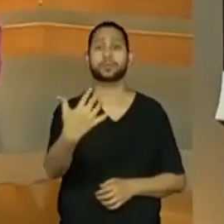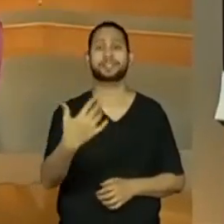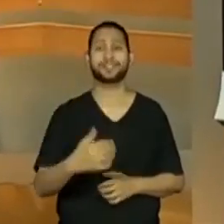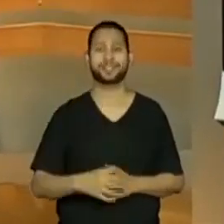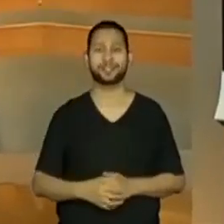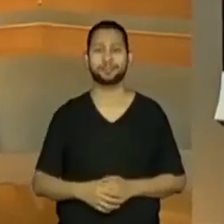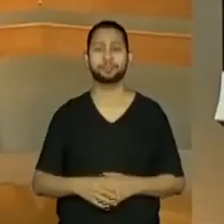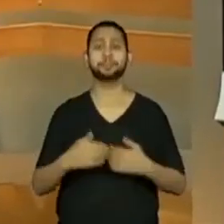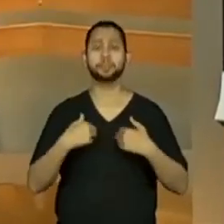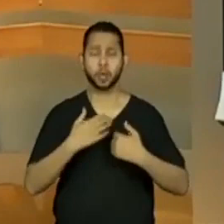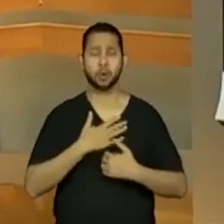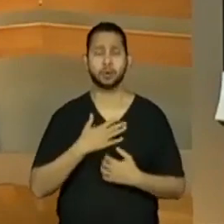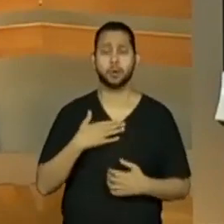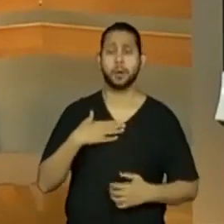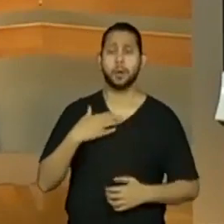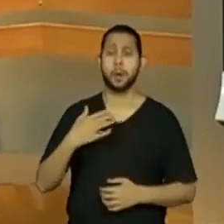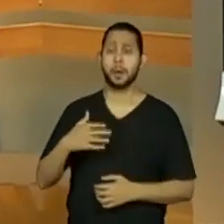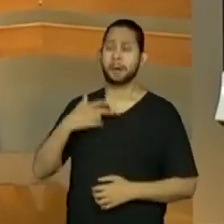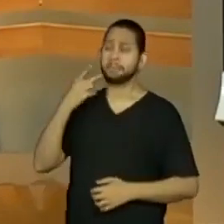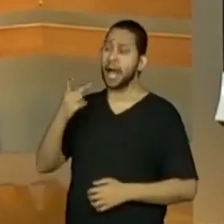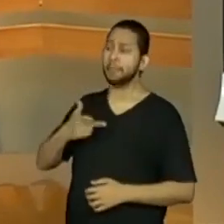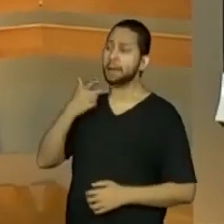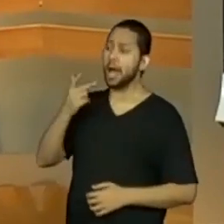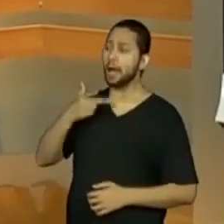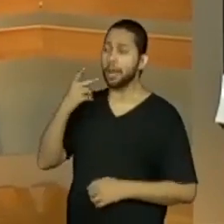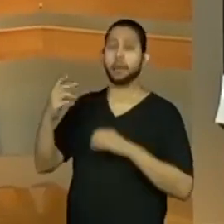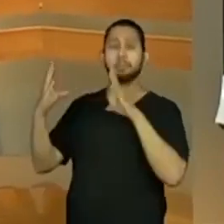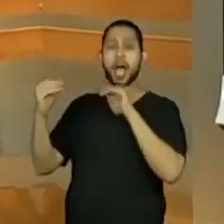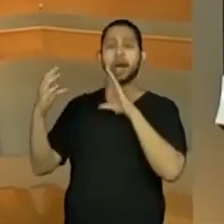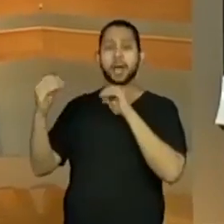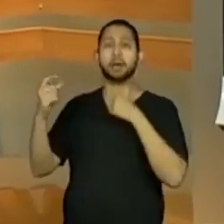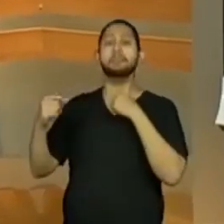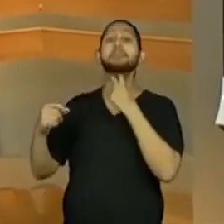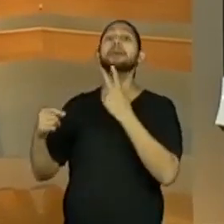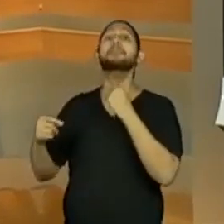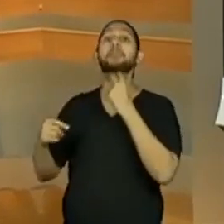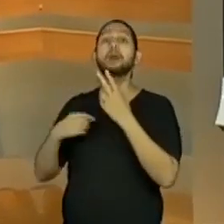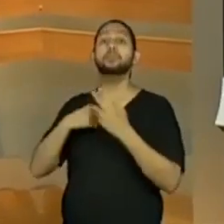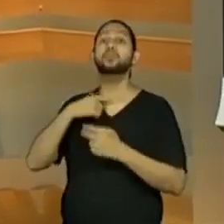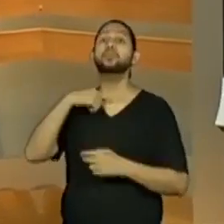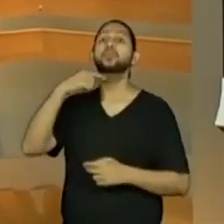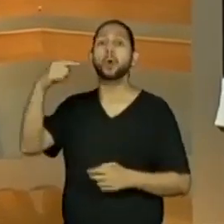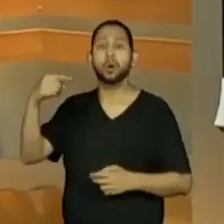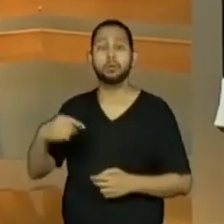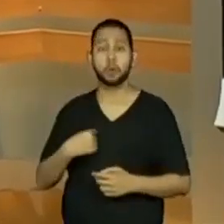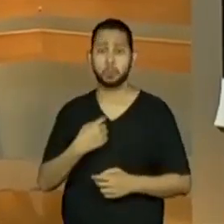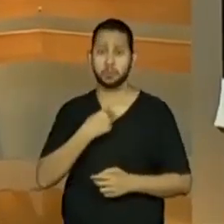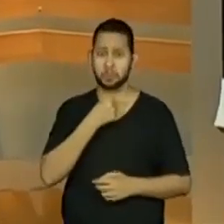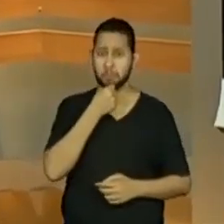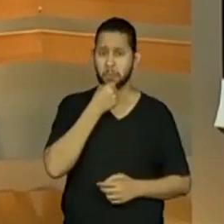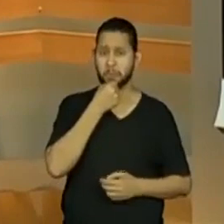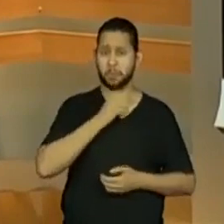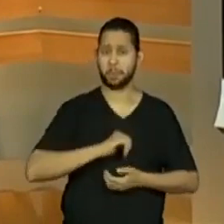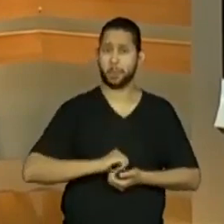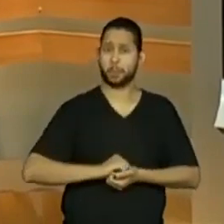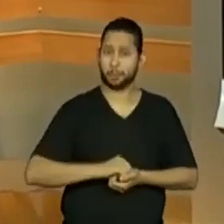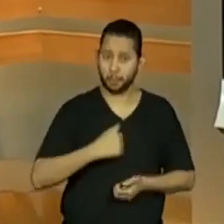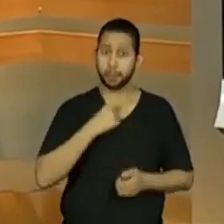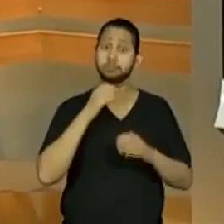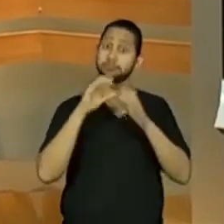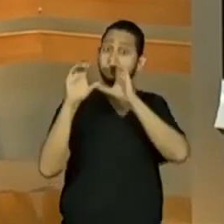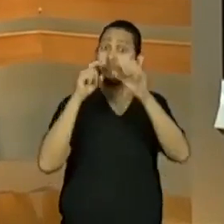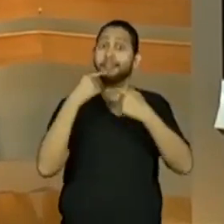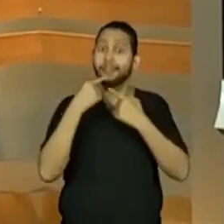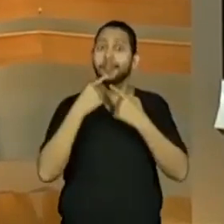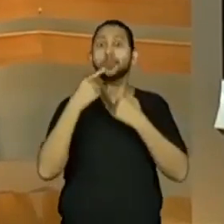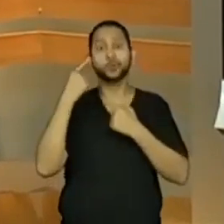Essa voz pode ser para uma conversa, para uma música maravilhosa. Nós